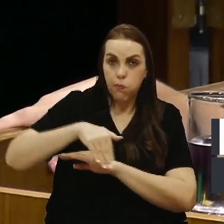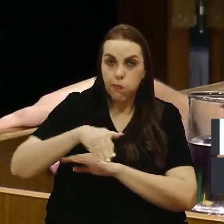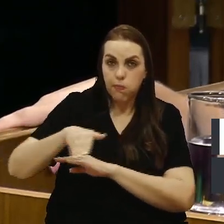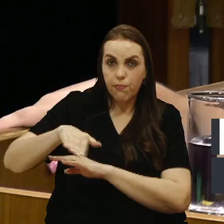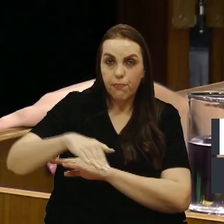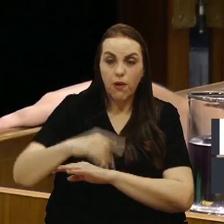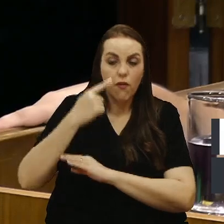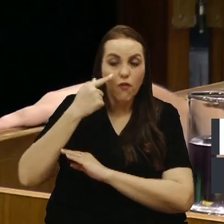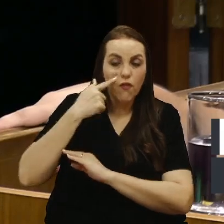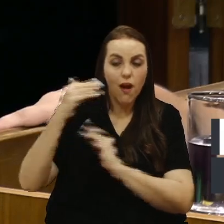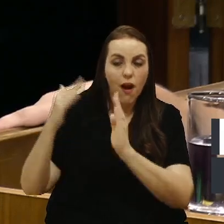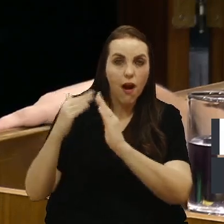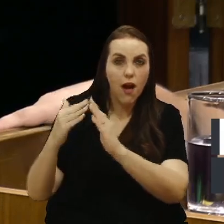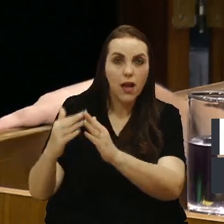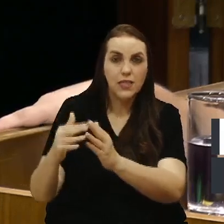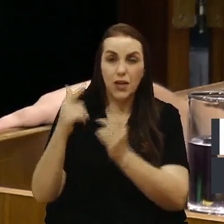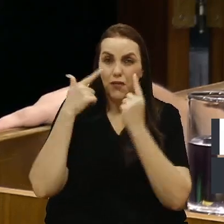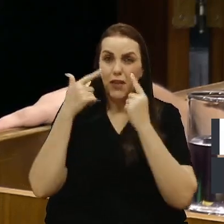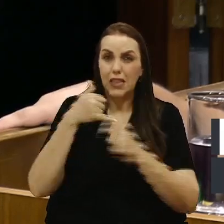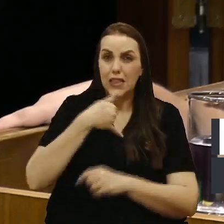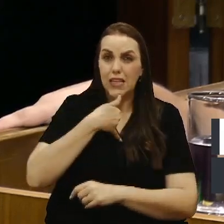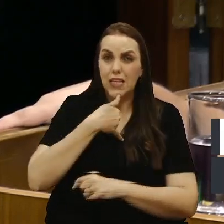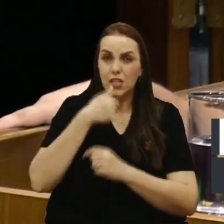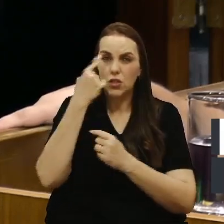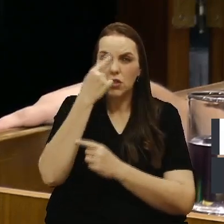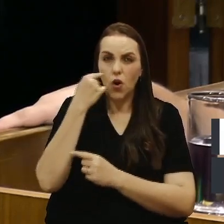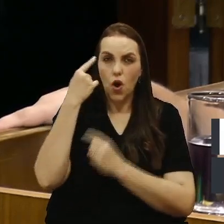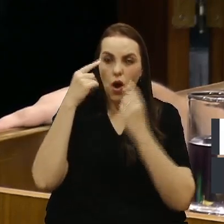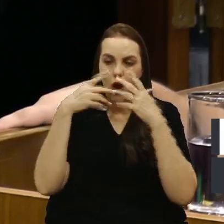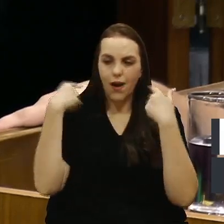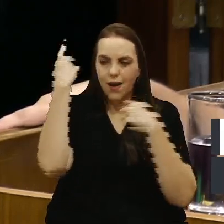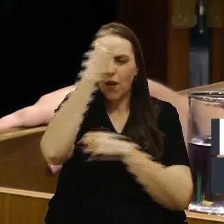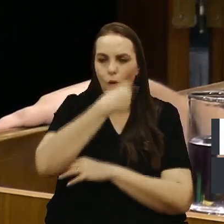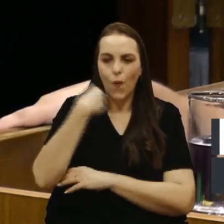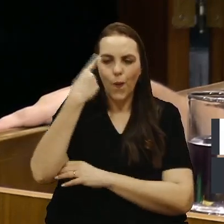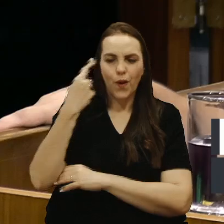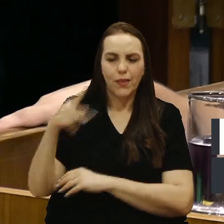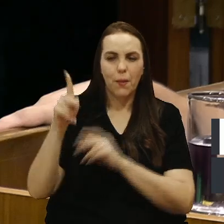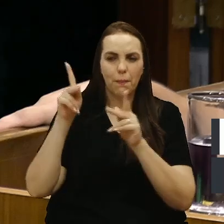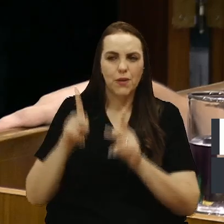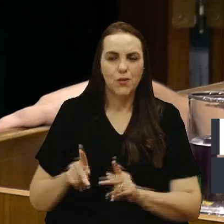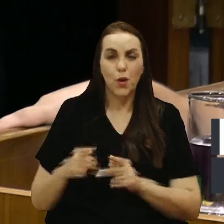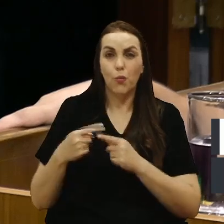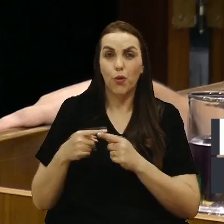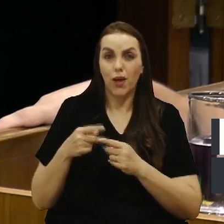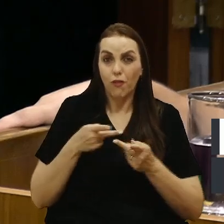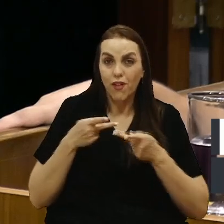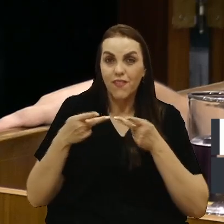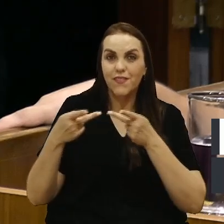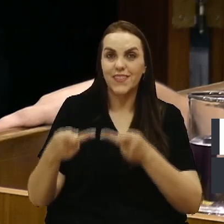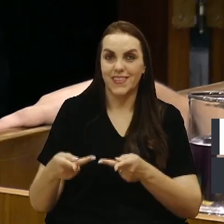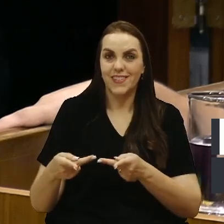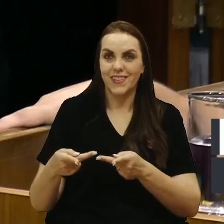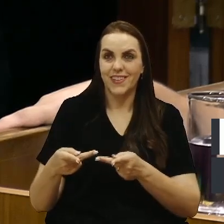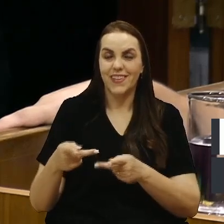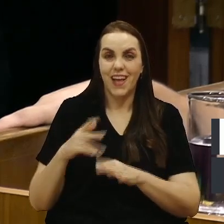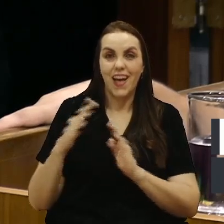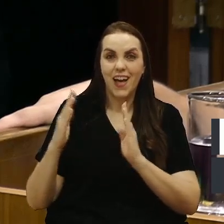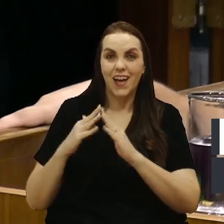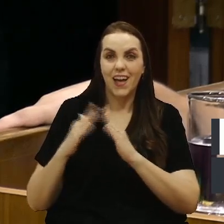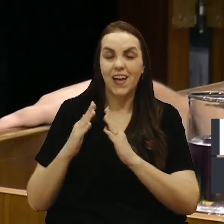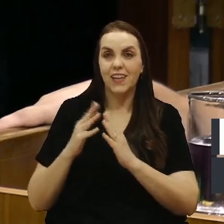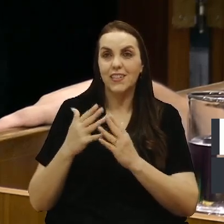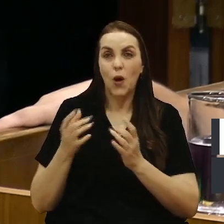casas, tu via a tristeza no olhar daquelas pessoas, porque elas tinham ido visitar quando aquelas casas